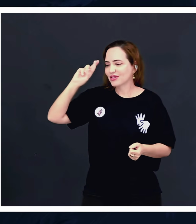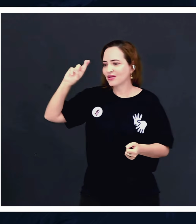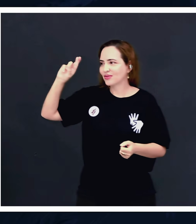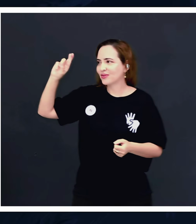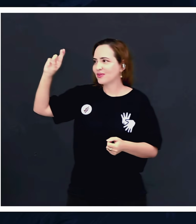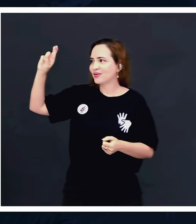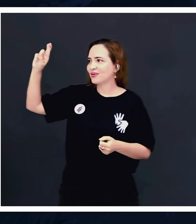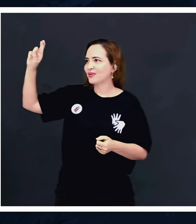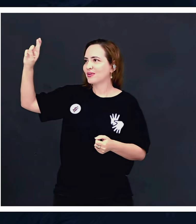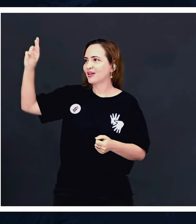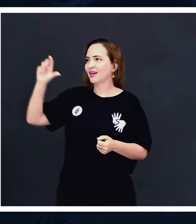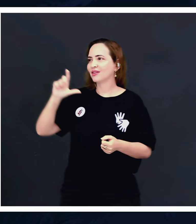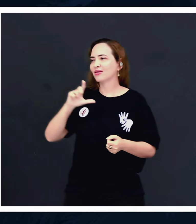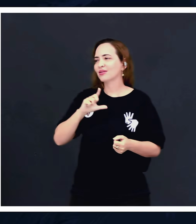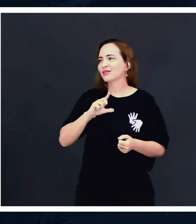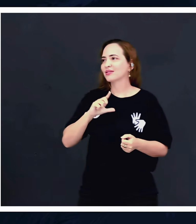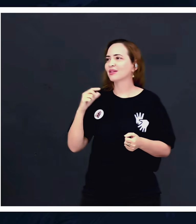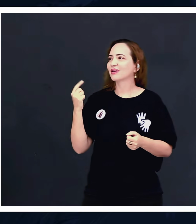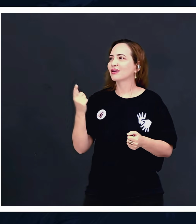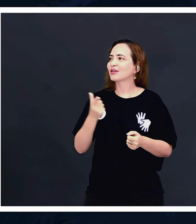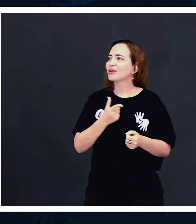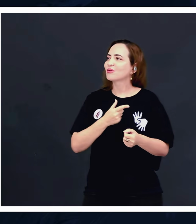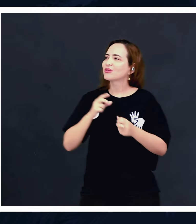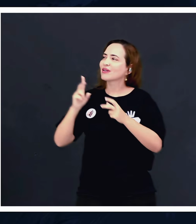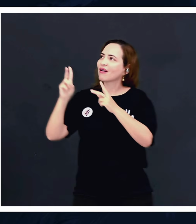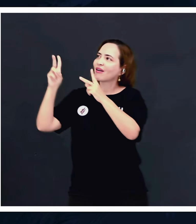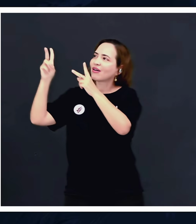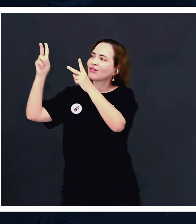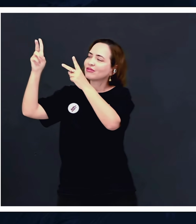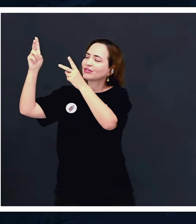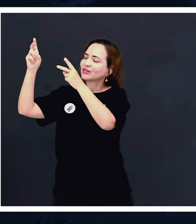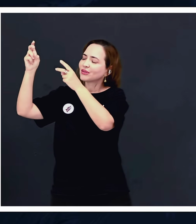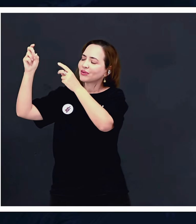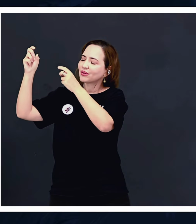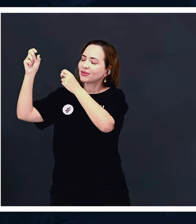É o Senhor em quem nós temos a